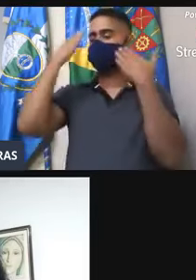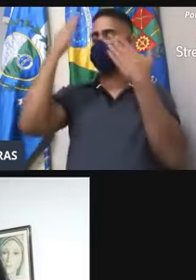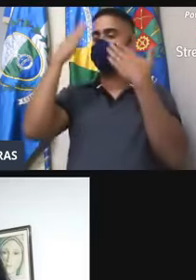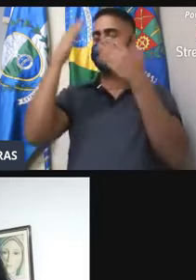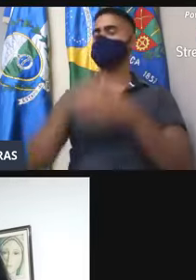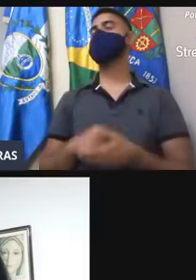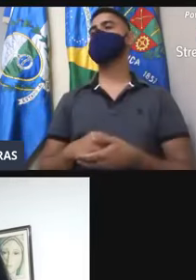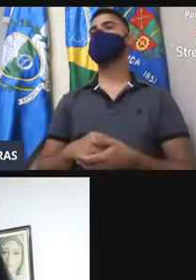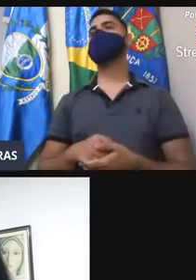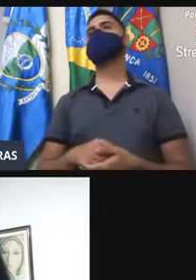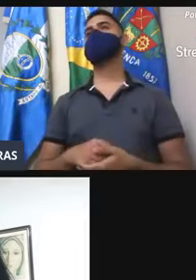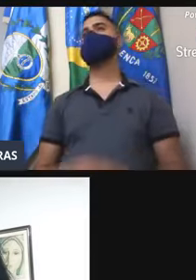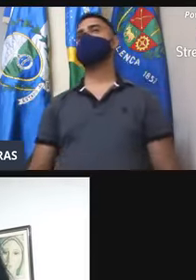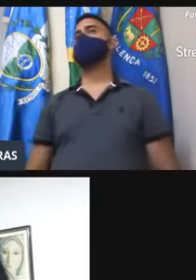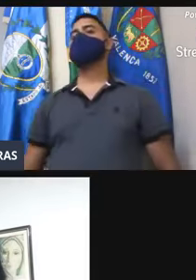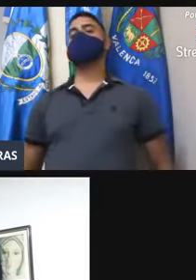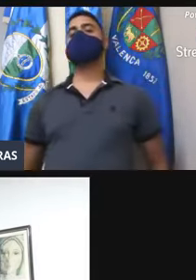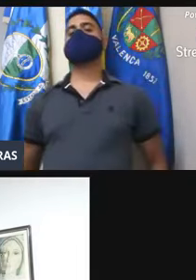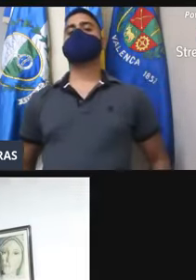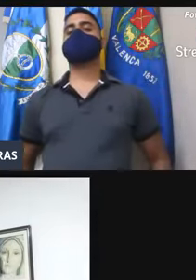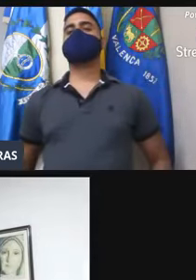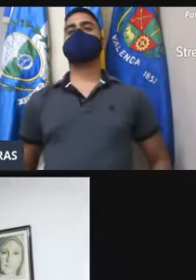deixar. Obrigado. Boa noite.